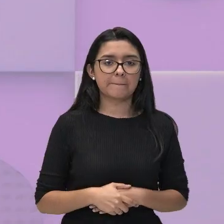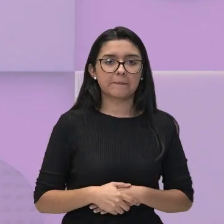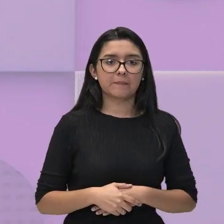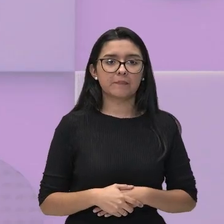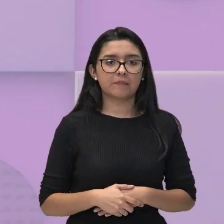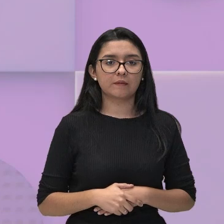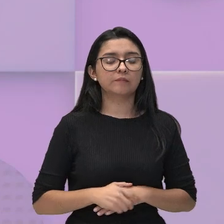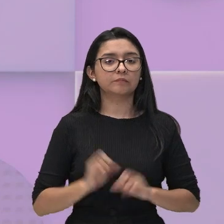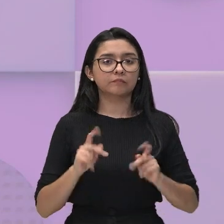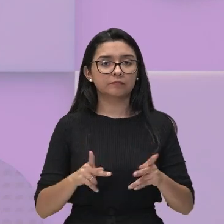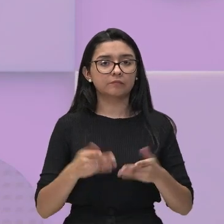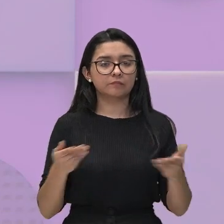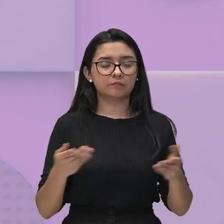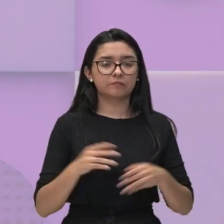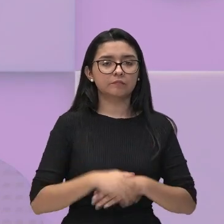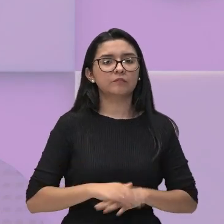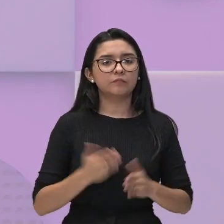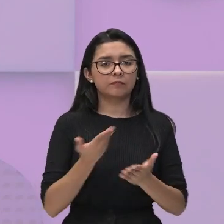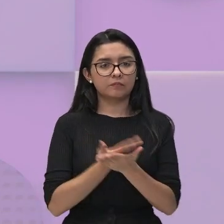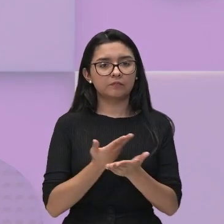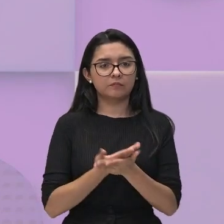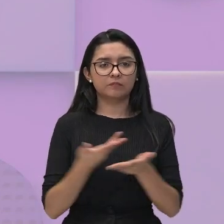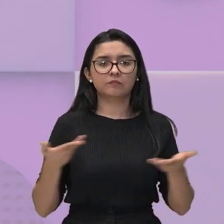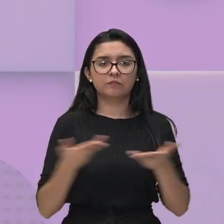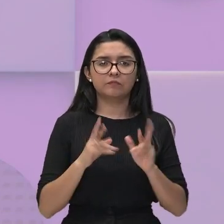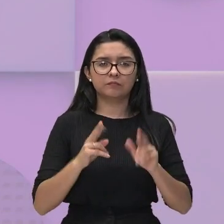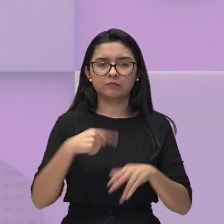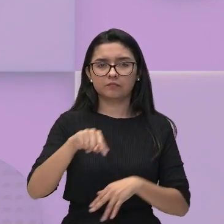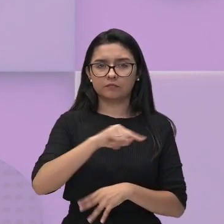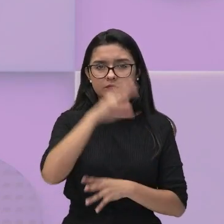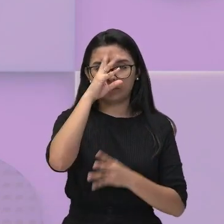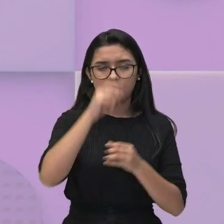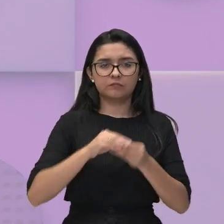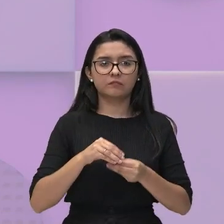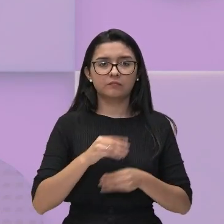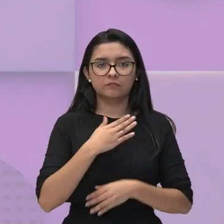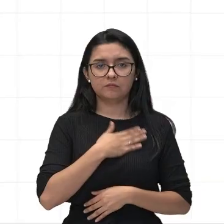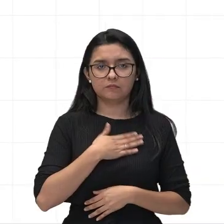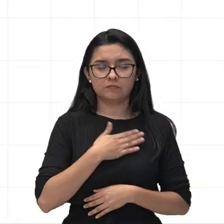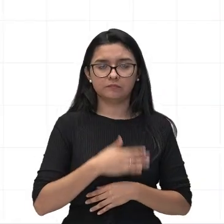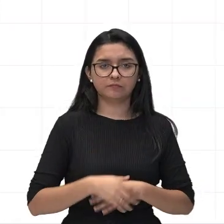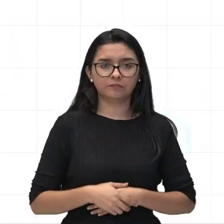Muito bem, queridos alunos, essa foi a nossa aula de hoje, espero que todos tenham gostado.